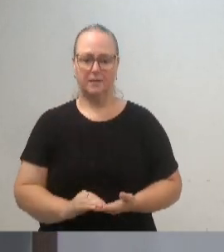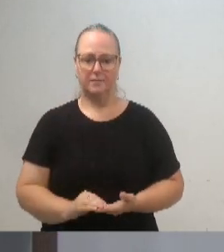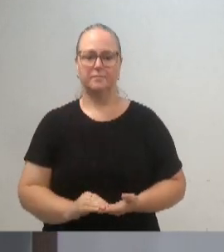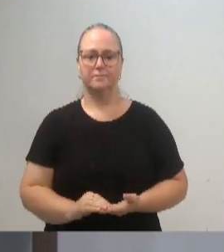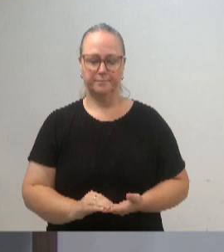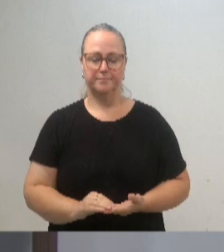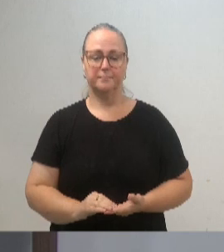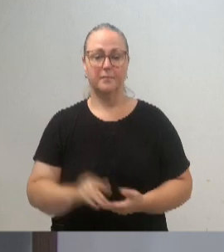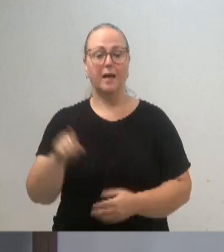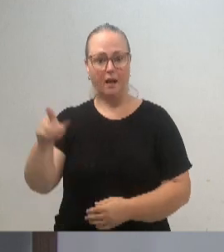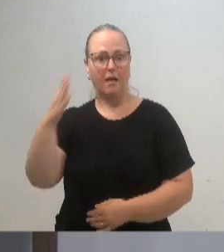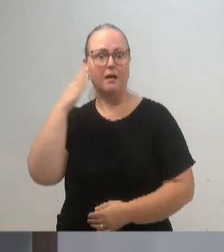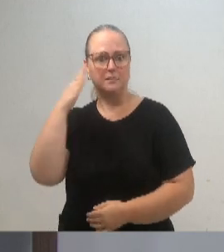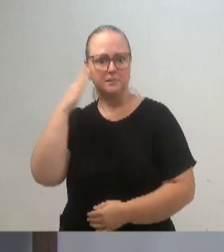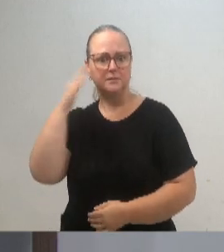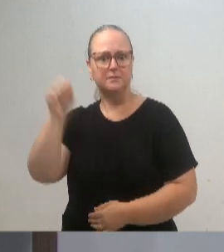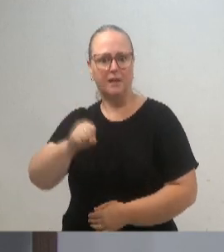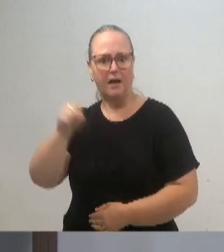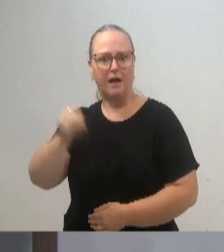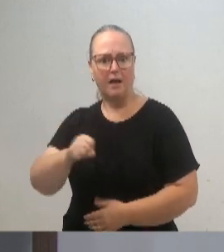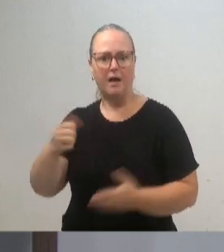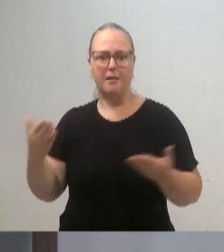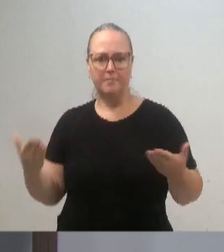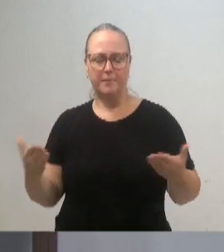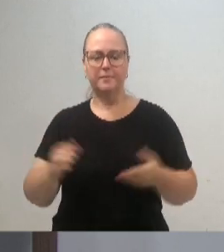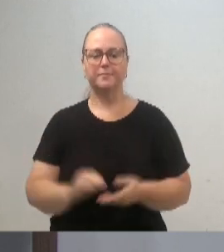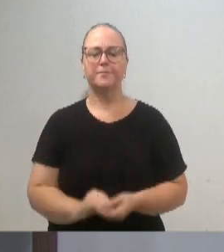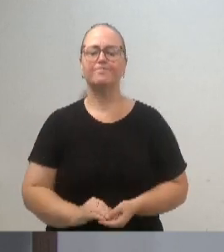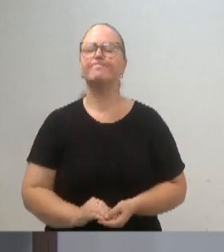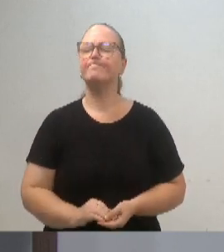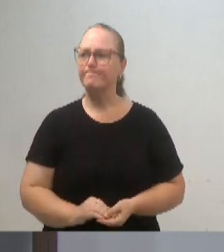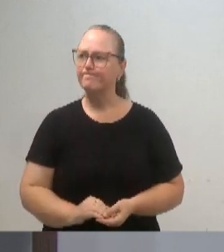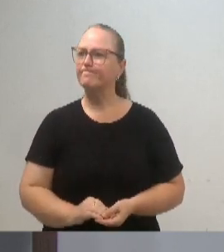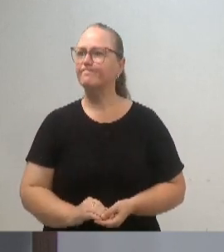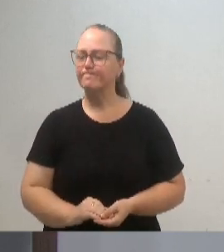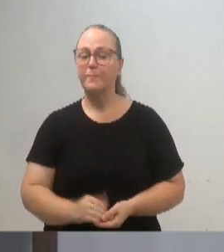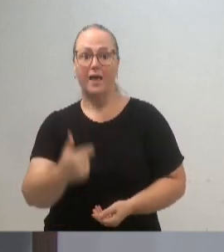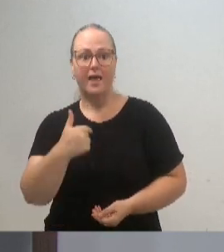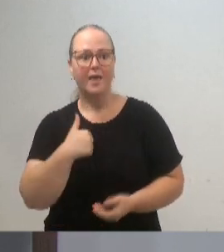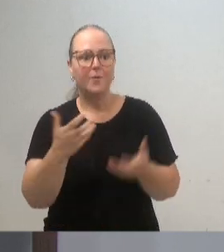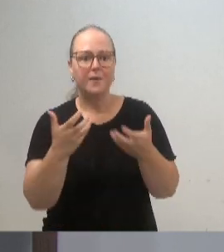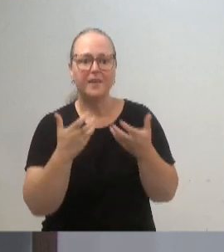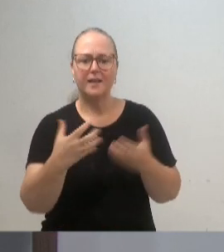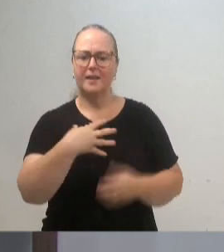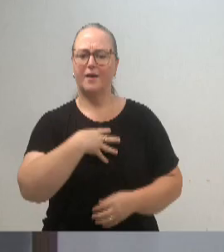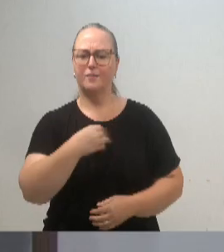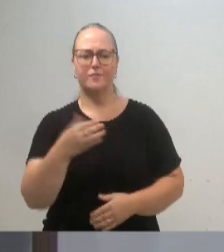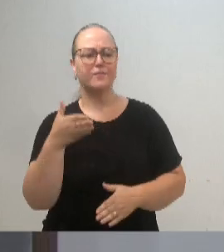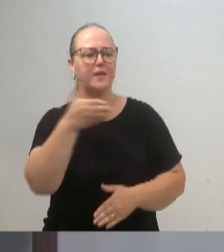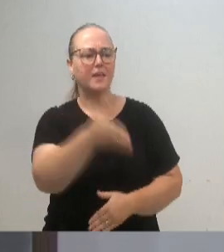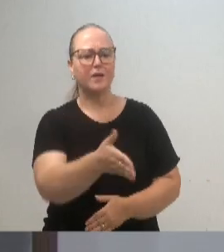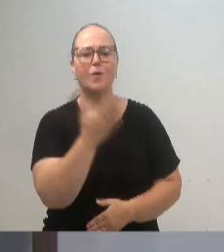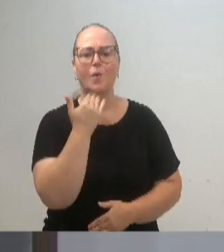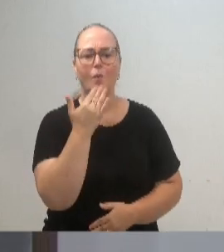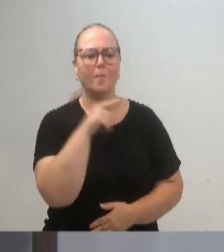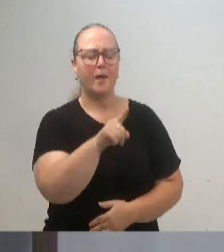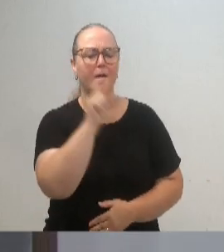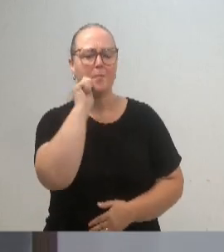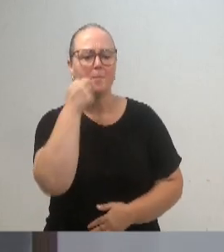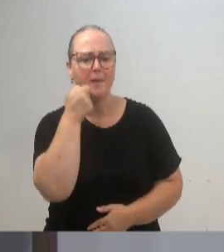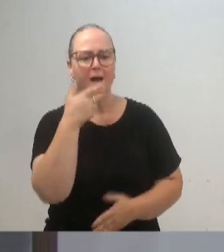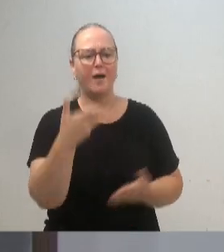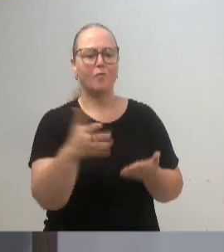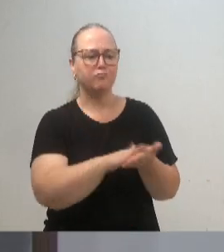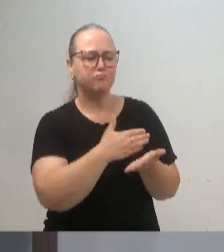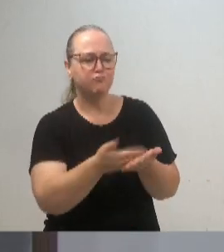Fecha aspas. Abre aspas. Queria que meu filho fosse comer merenda, o pão com margarina, mortadela, com os amigos